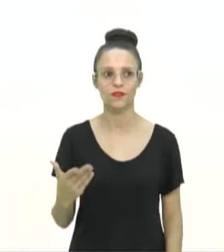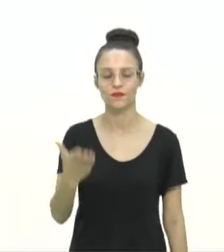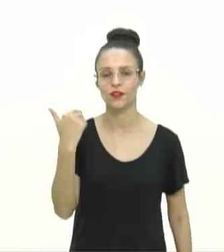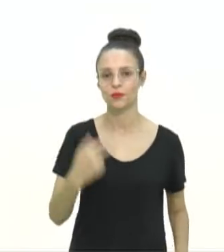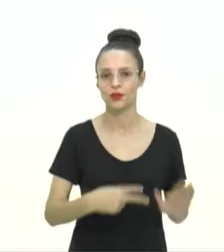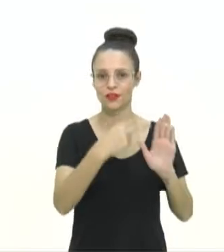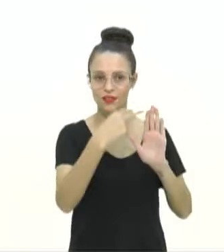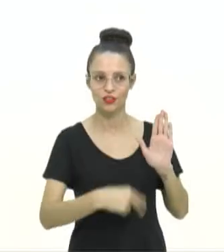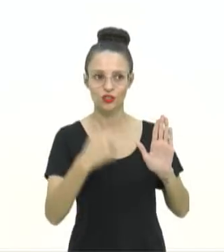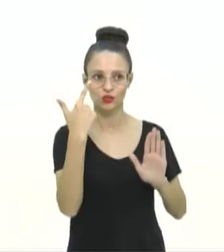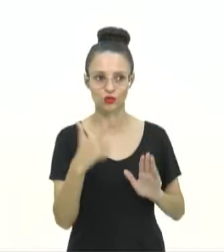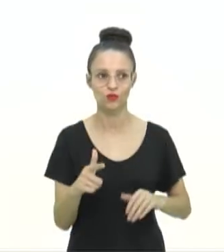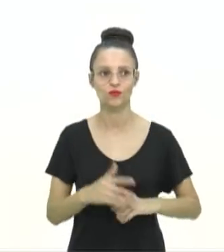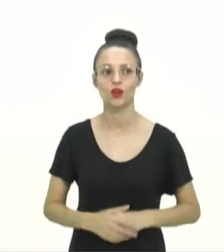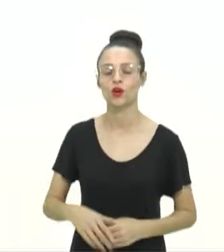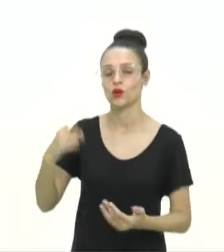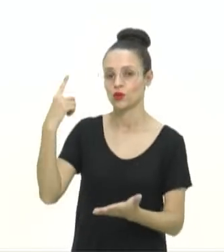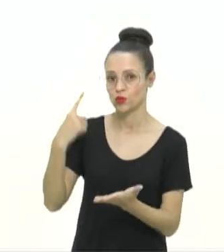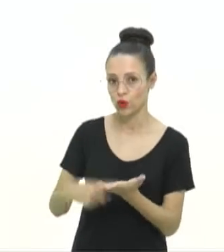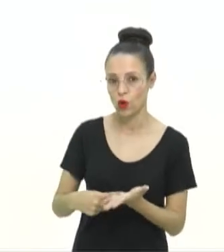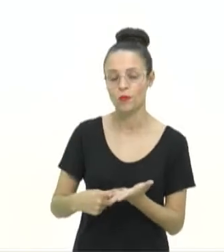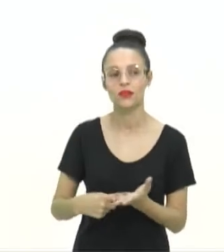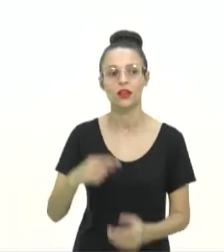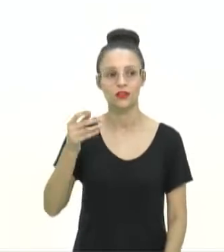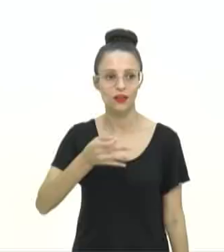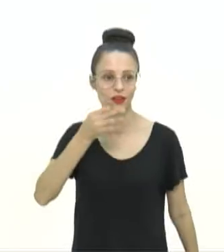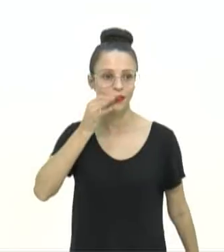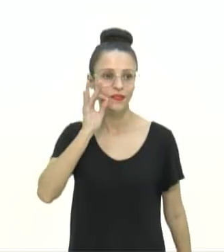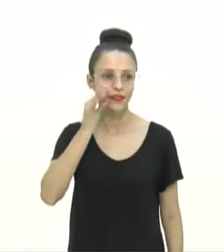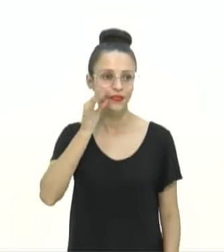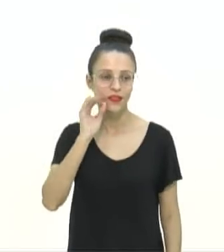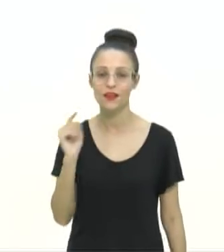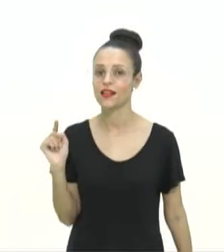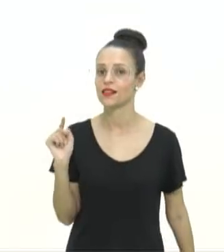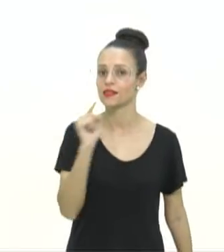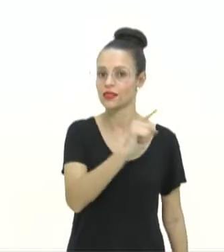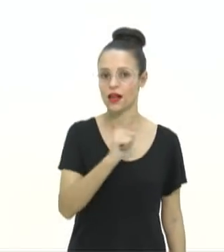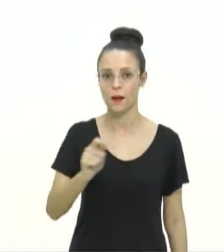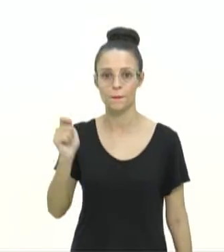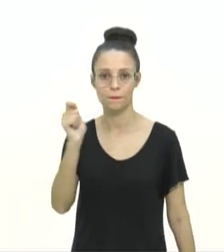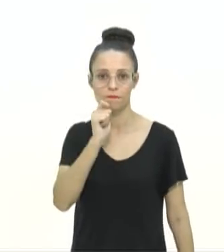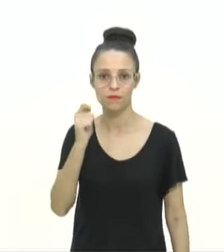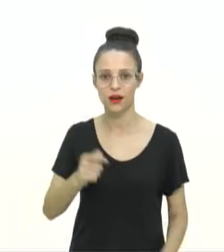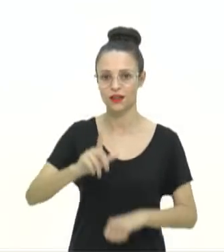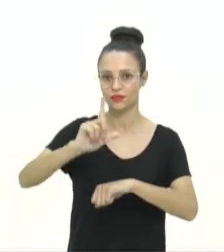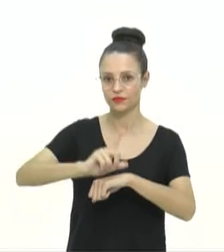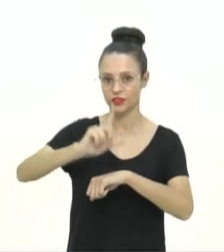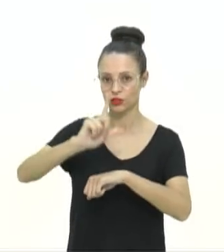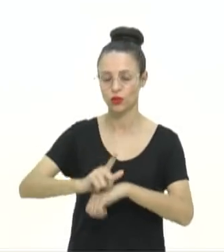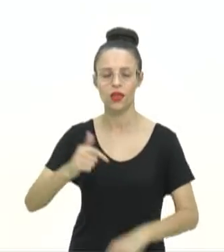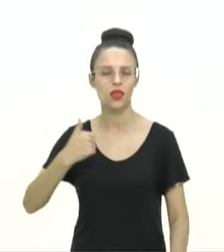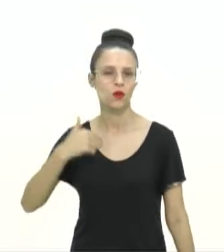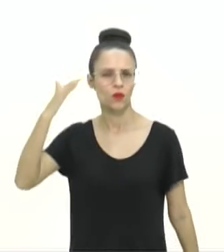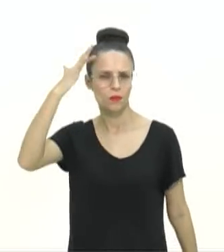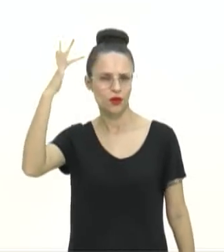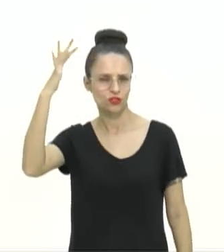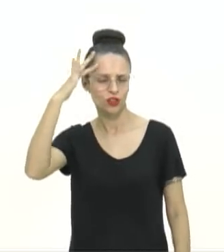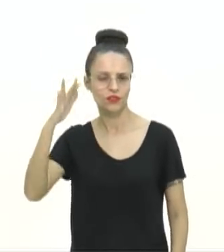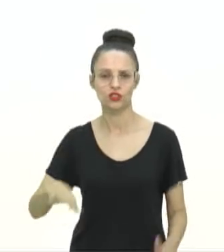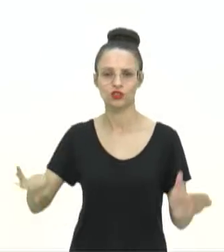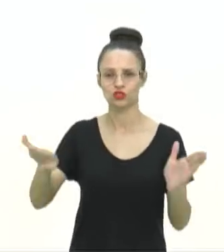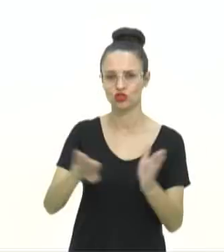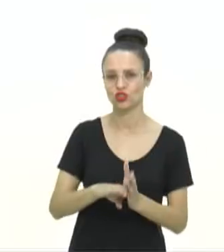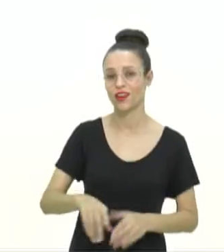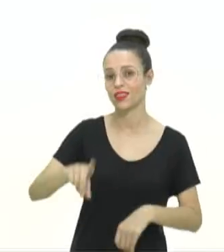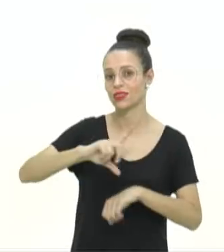reler o trecho. O combinado era tomarmos café na panificadora. Eu imaginava que chegaríamos